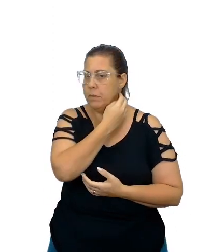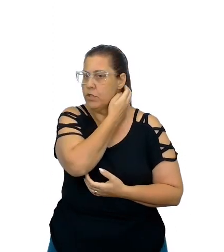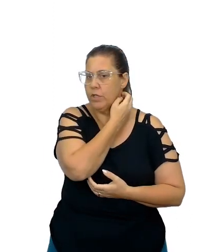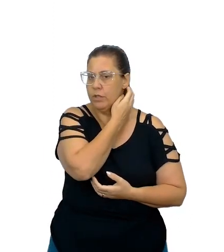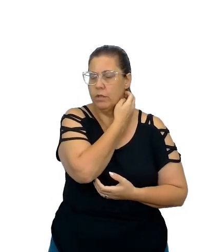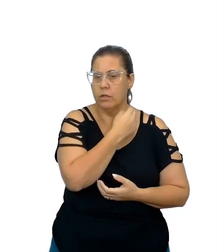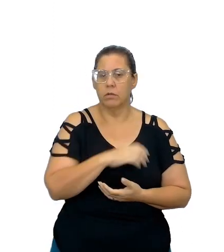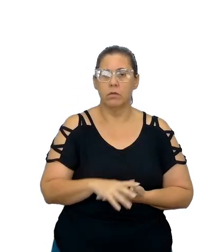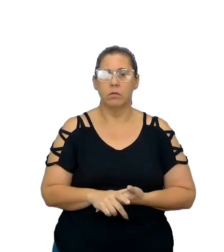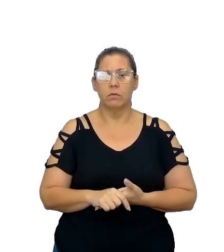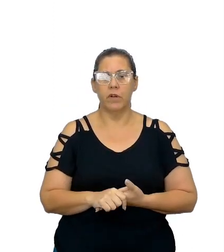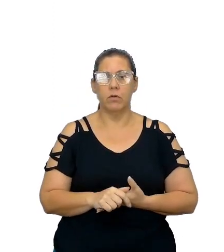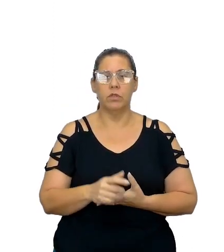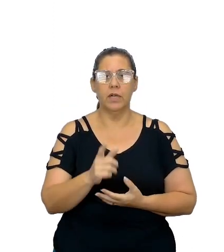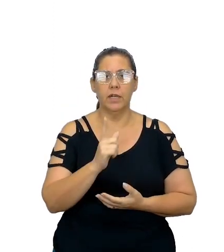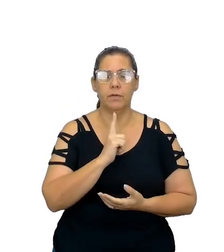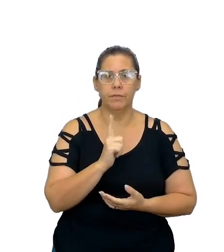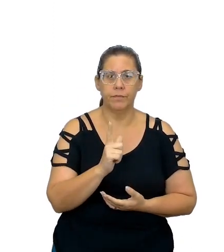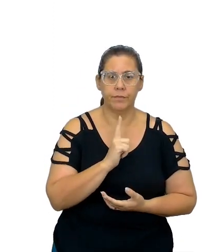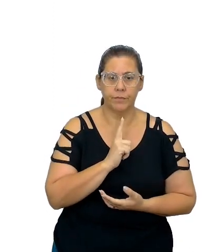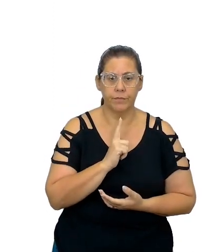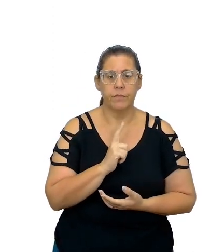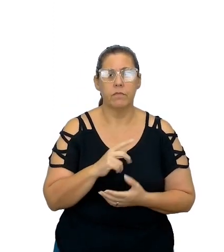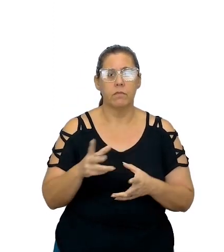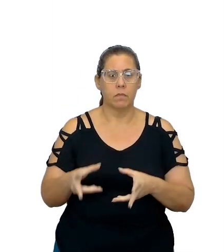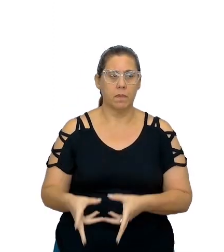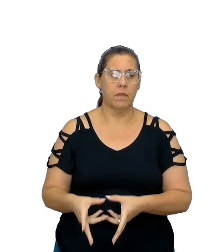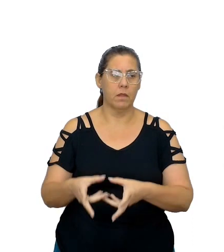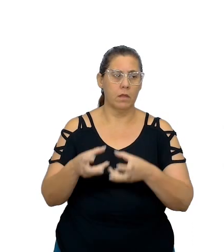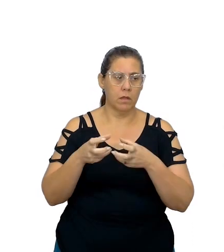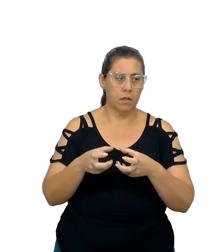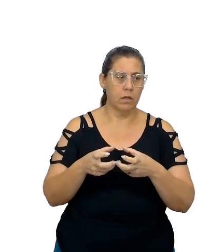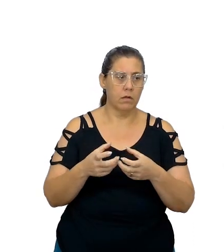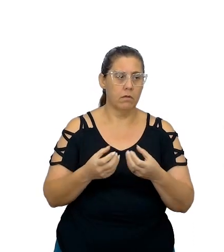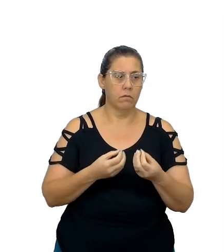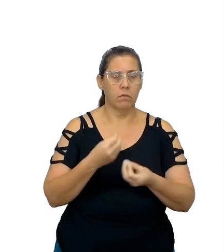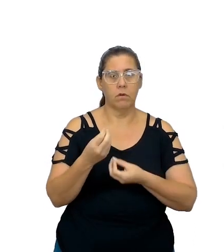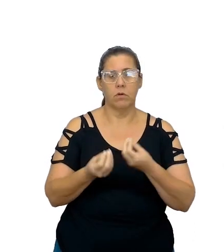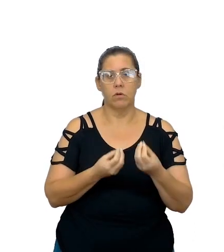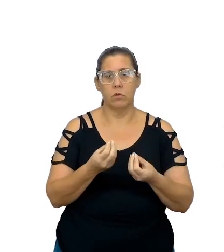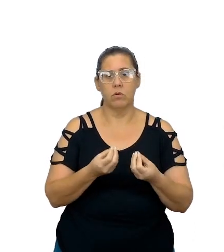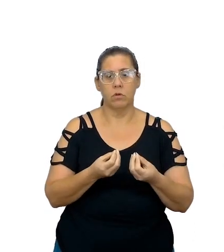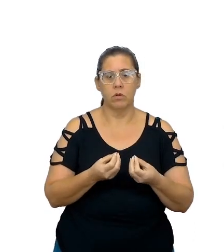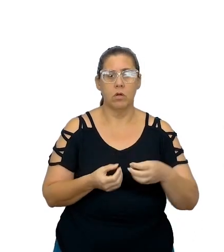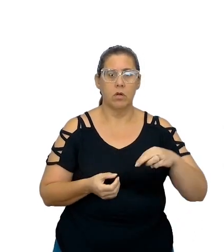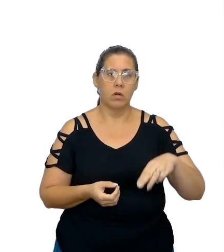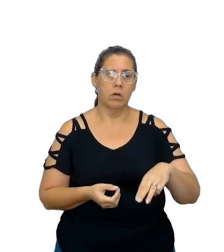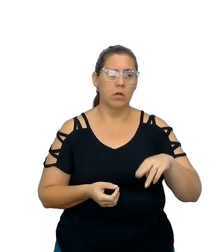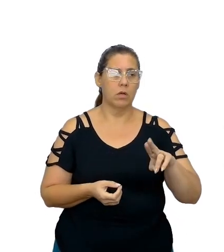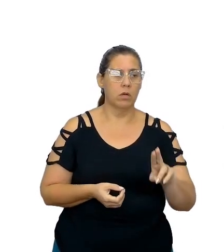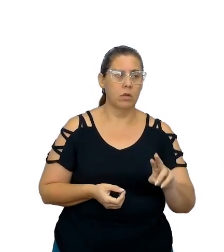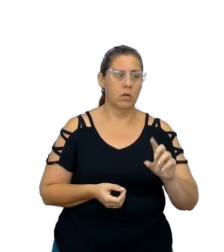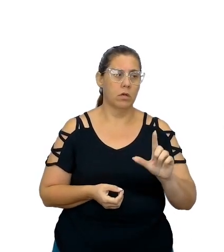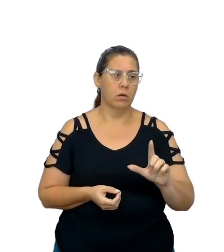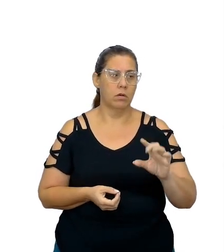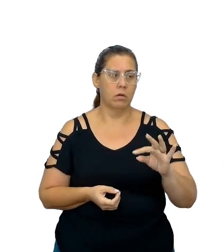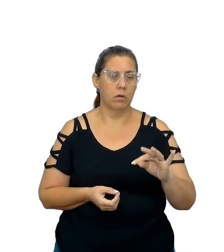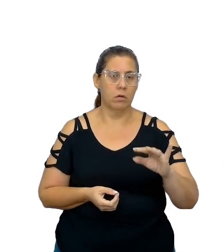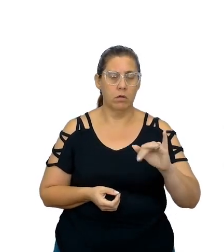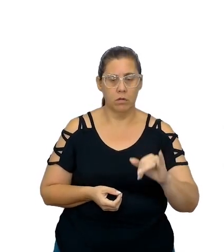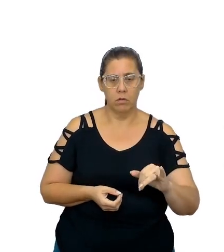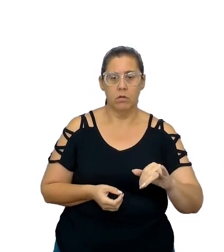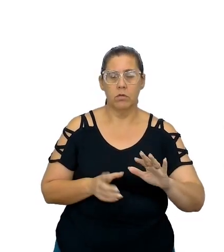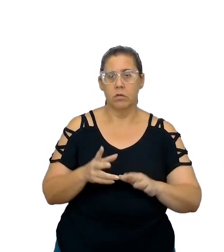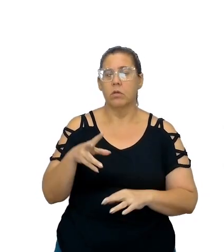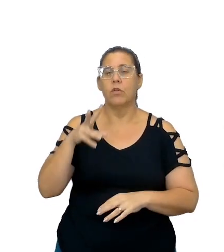multissemióticos em enfoque multicultural. Perceba, professor, como o prefixo multi está presente aqui de uma maneira